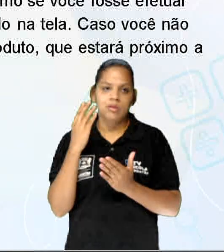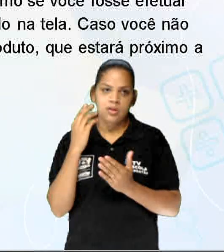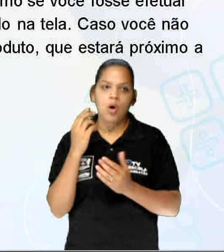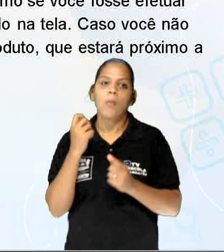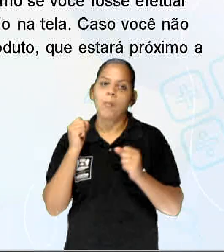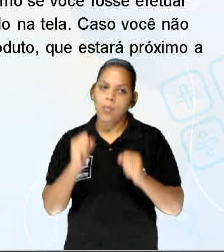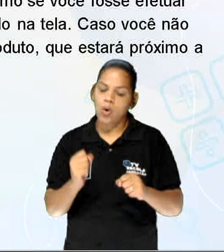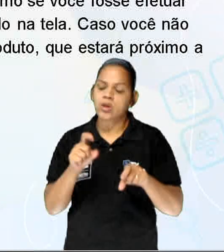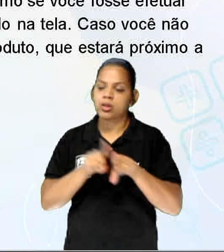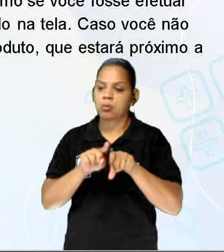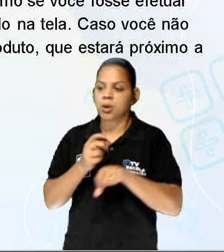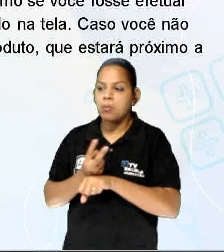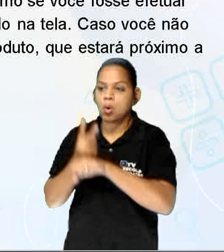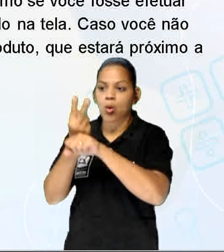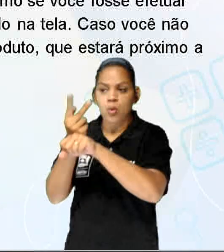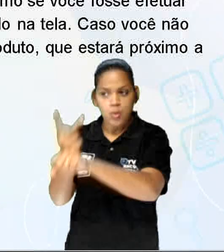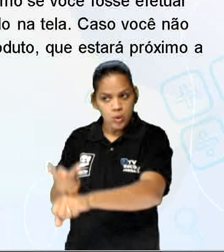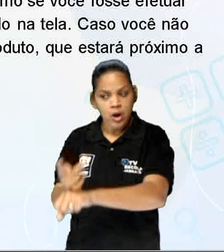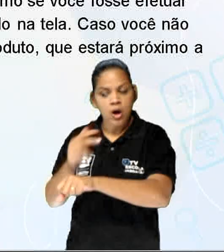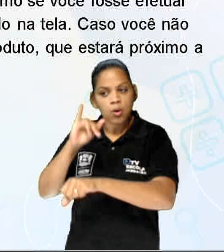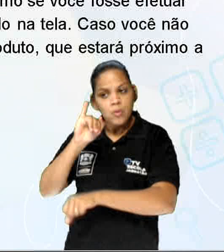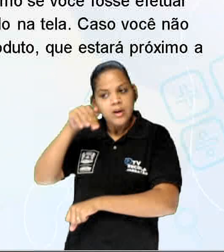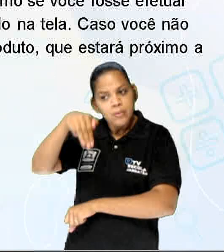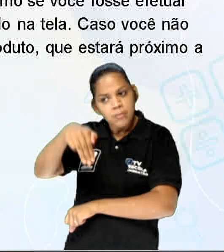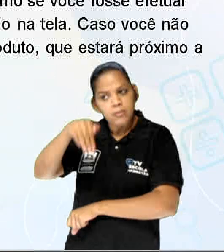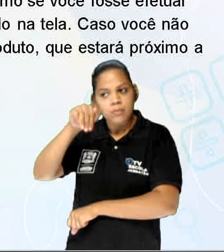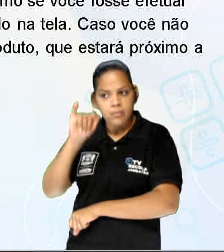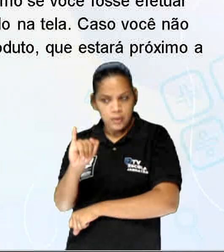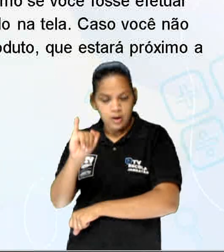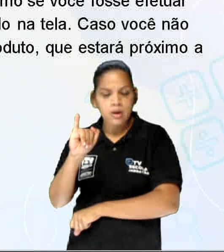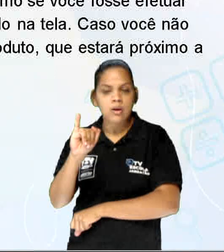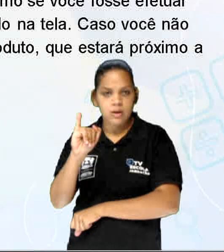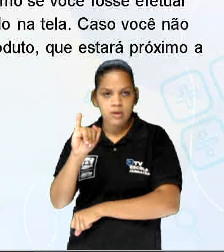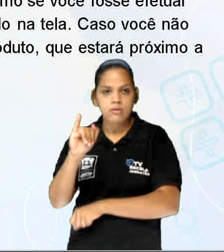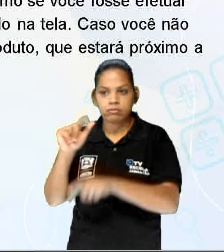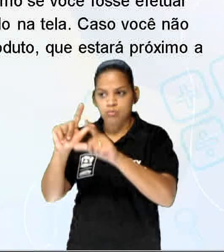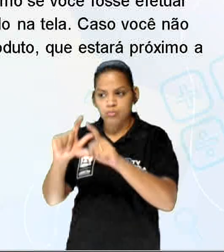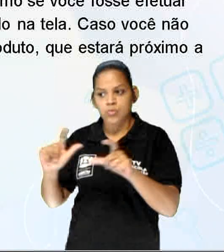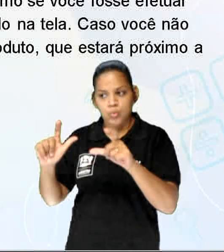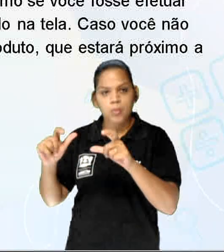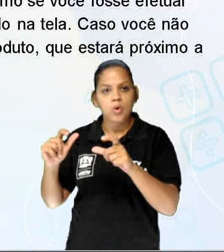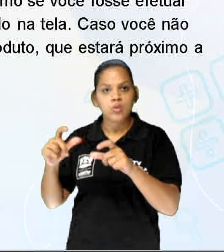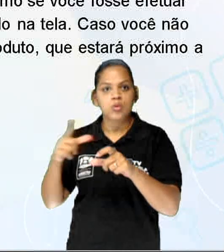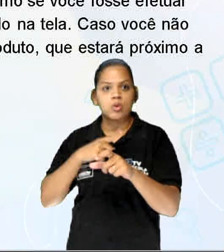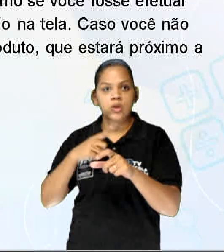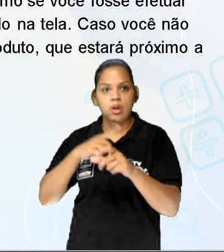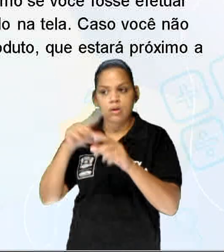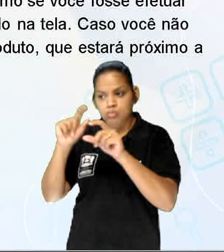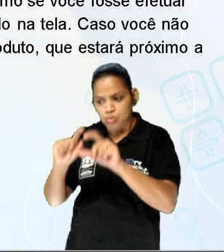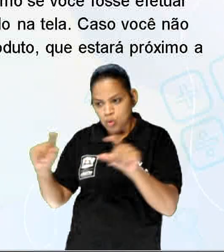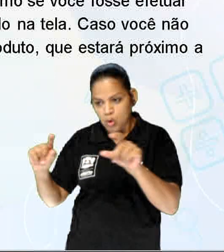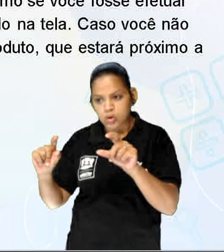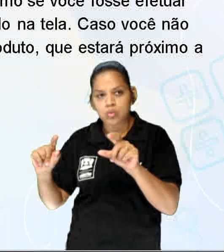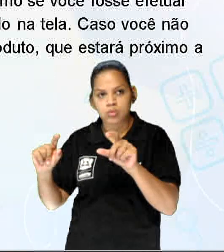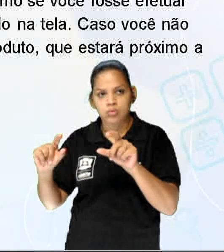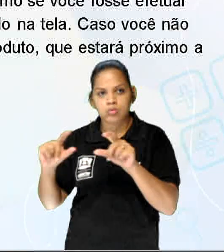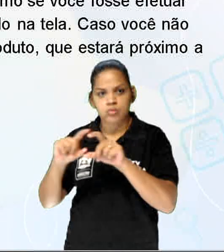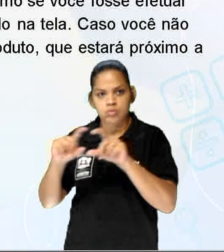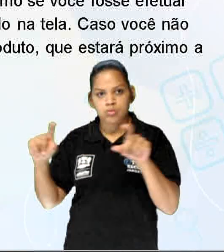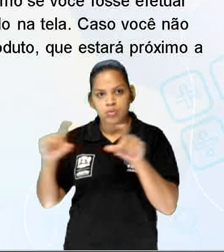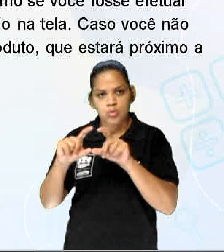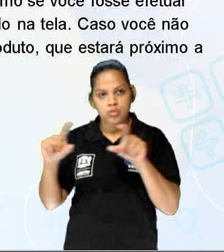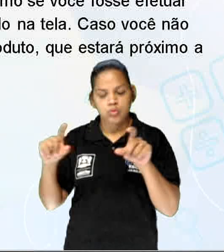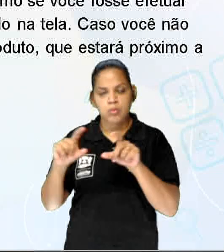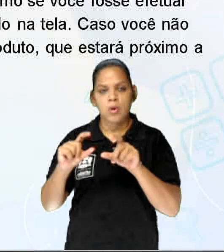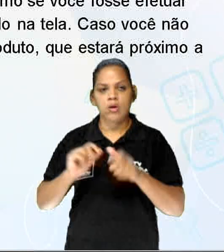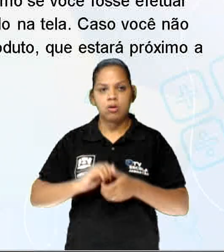o e-mail na embalagem do produto, que estará próximo ao código de barras. Aí, pessoal, embaixo, eles mostram, né,